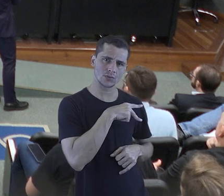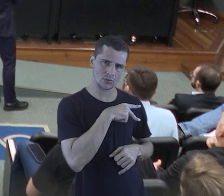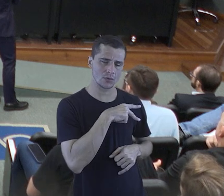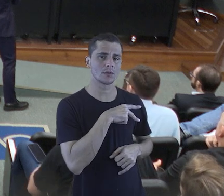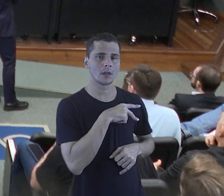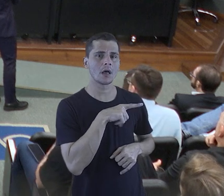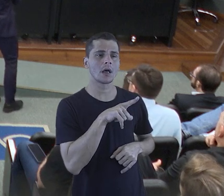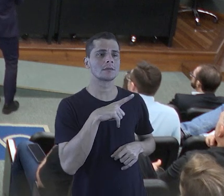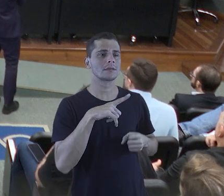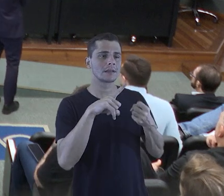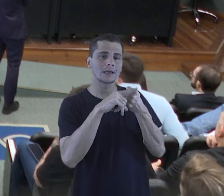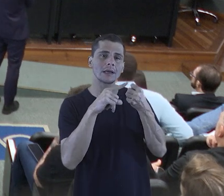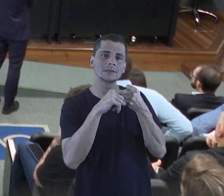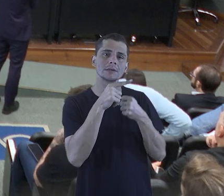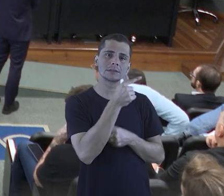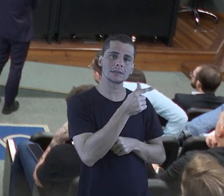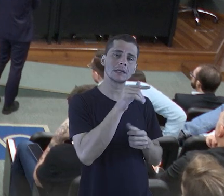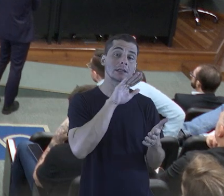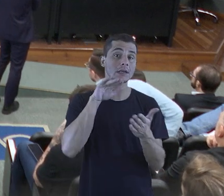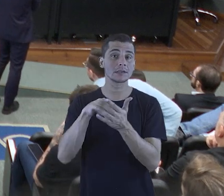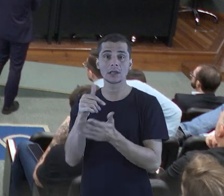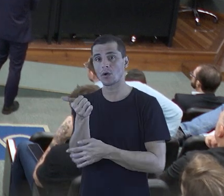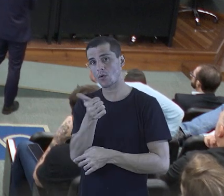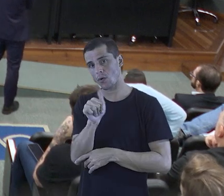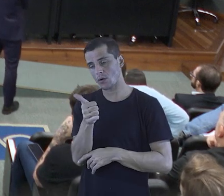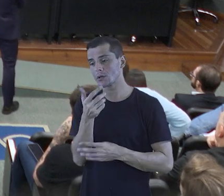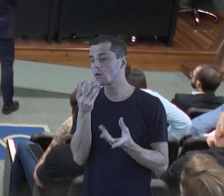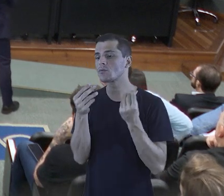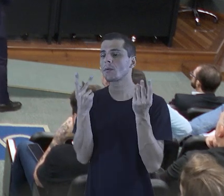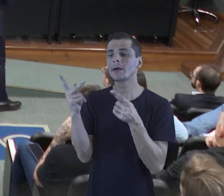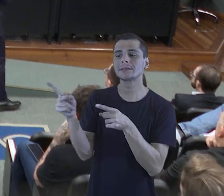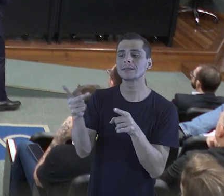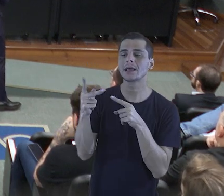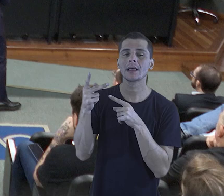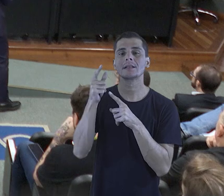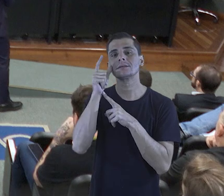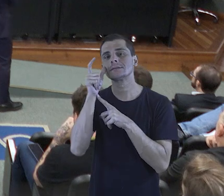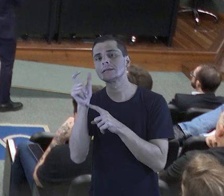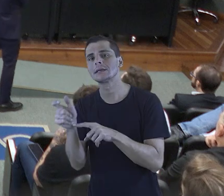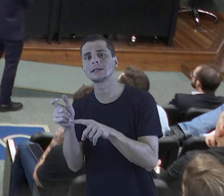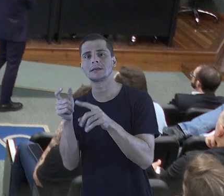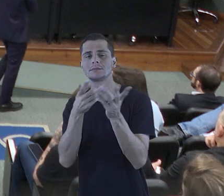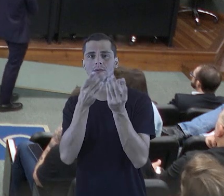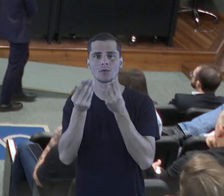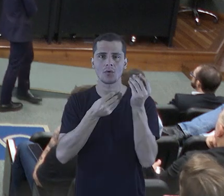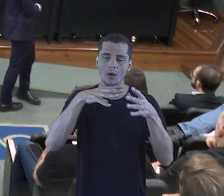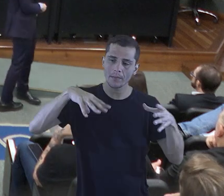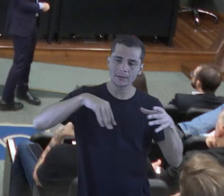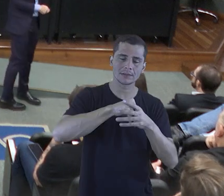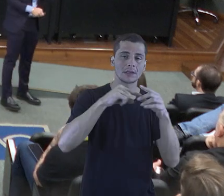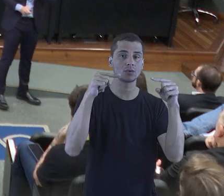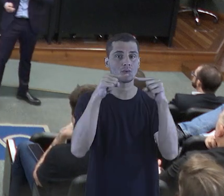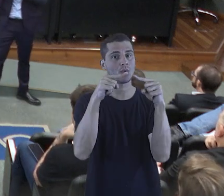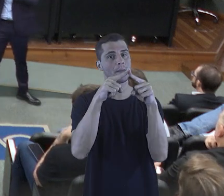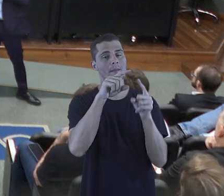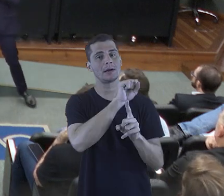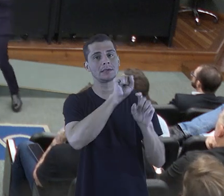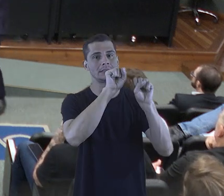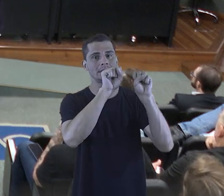11, desde que observado e prevalecente o seu melhor interesse a ser avaliado no caso concreto nos termos do artigo 14.